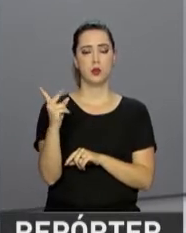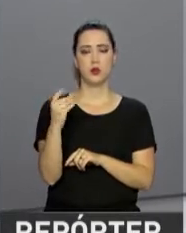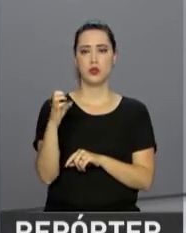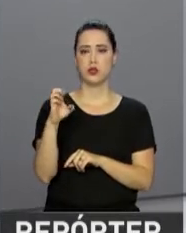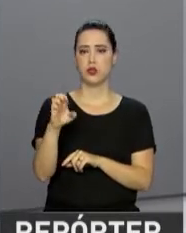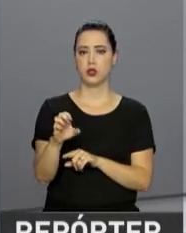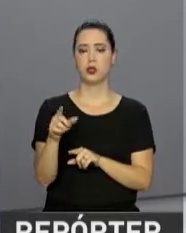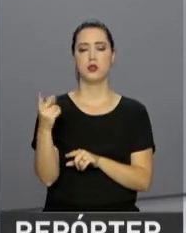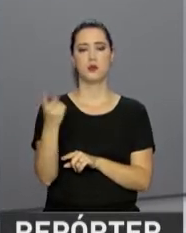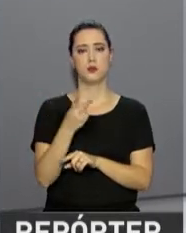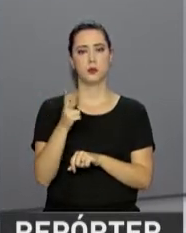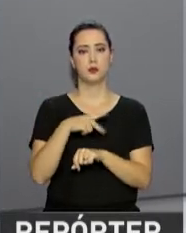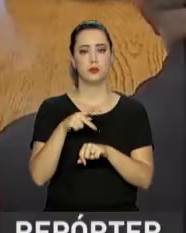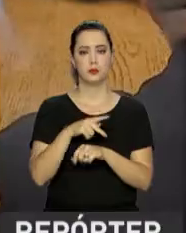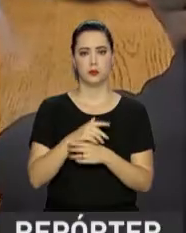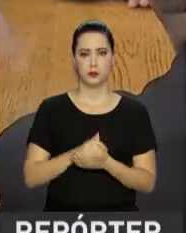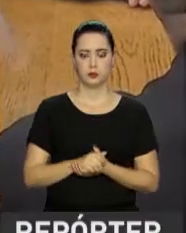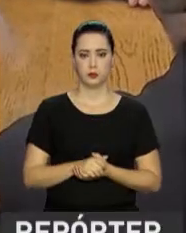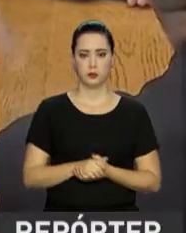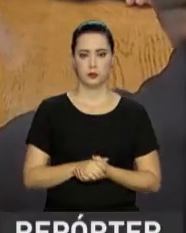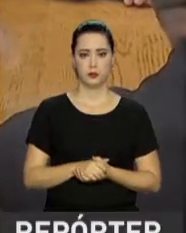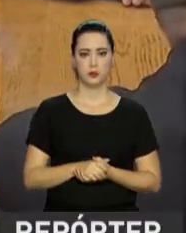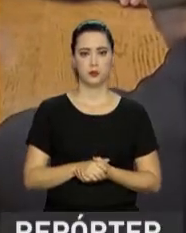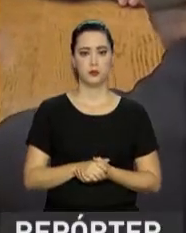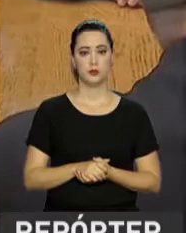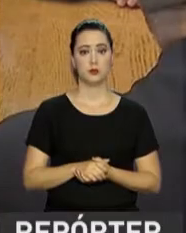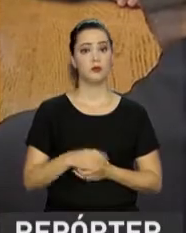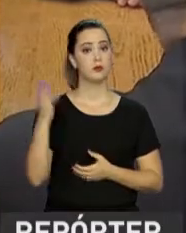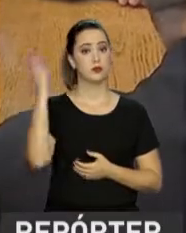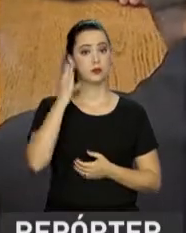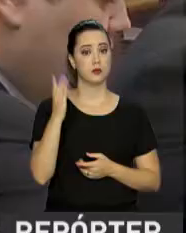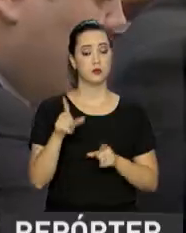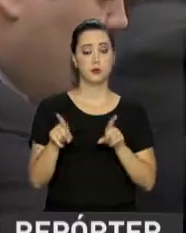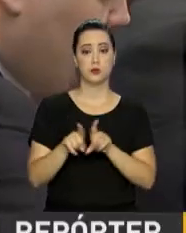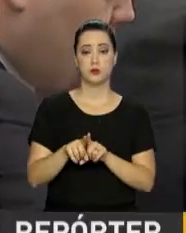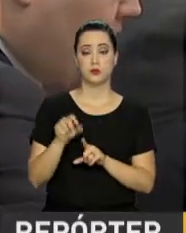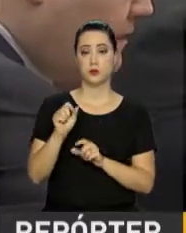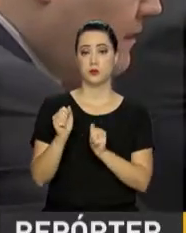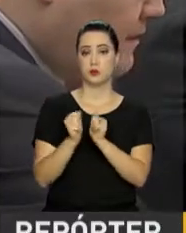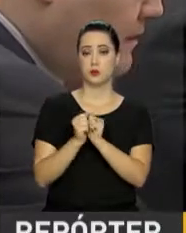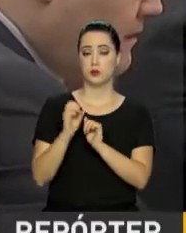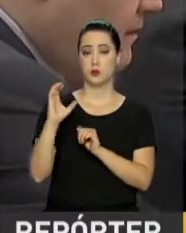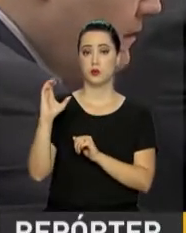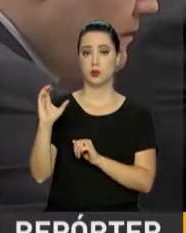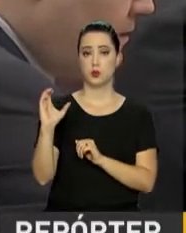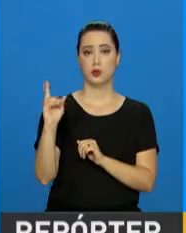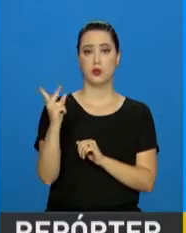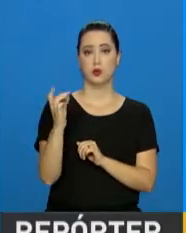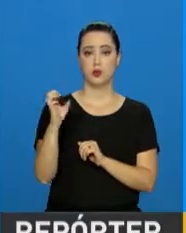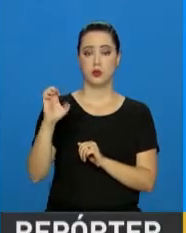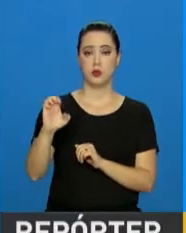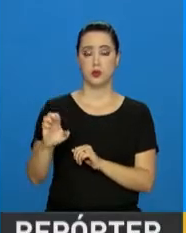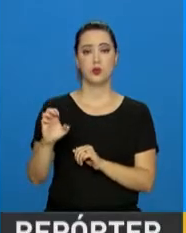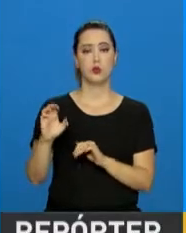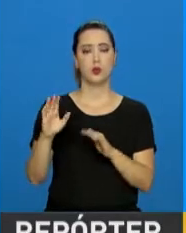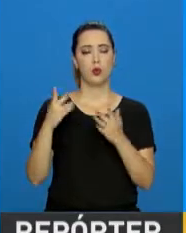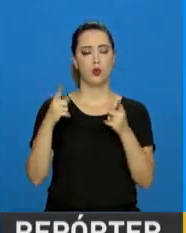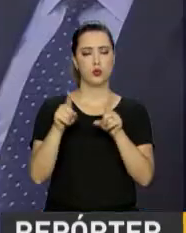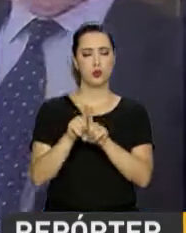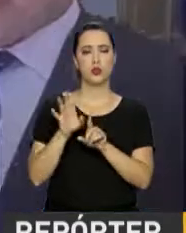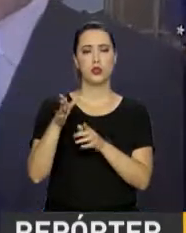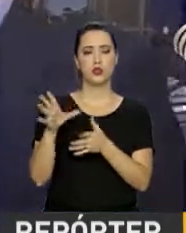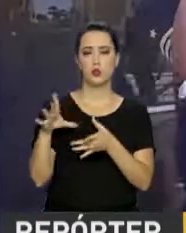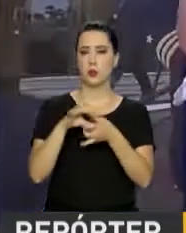nos dois países brasileiros e chilenos são parceiros estratégicos na américa do sul há muito